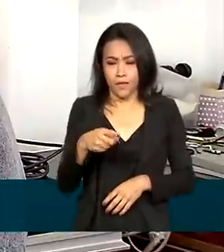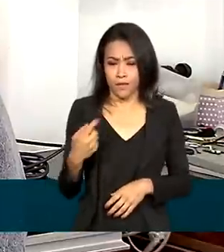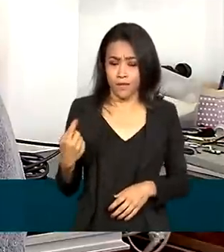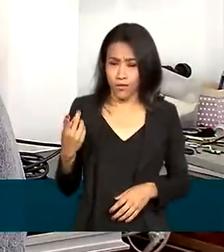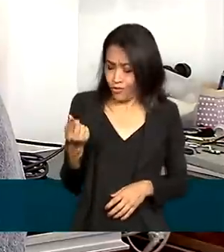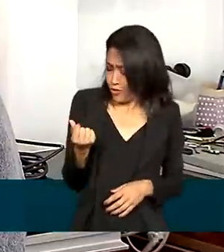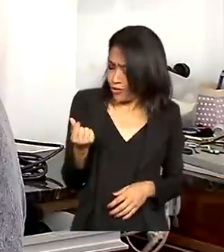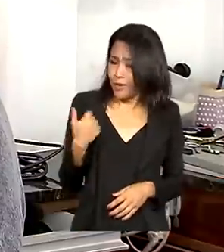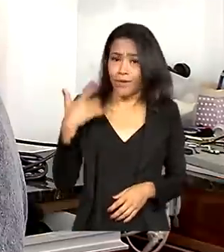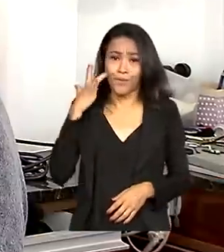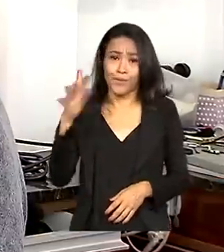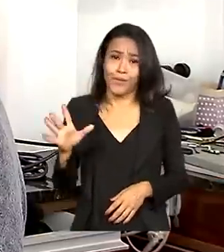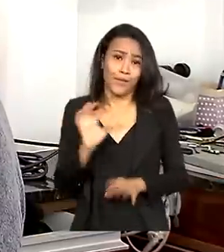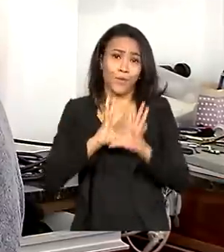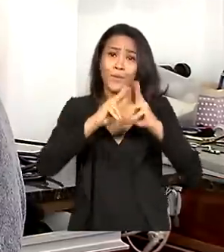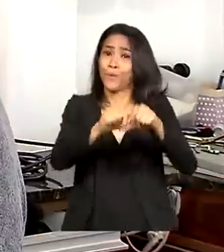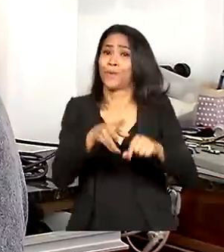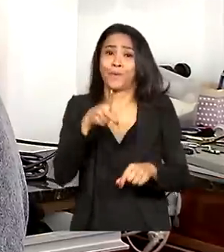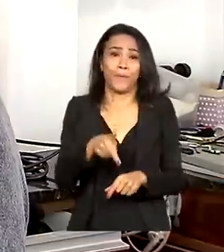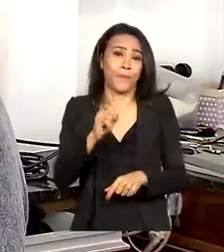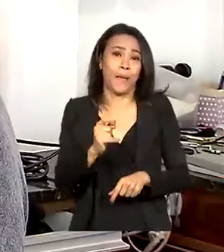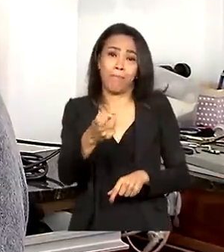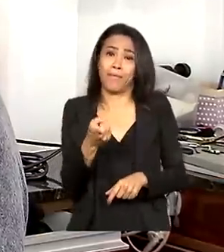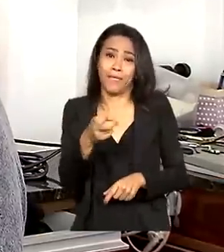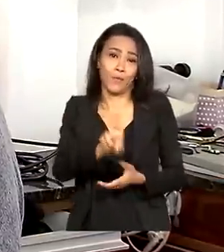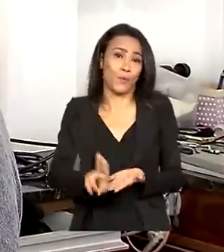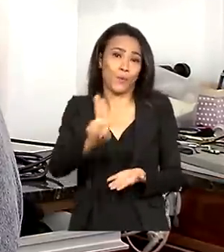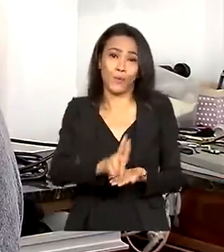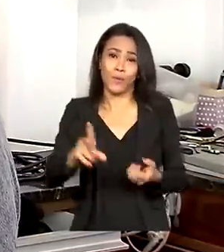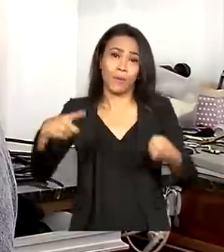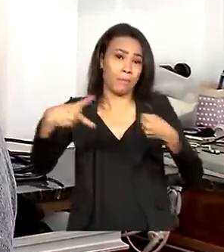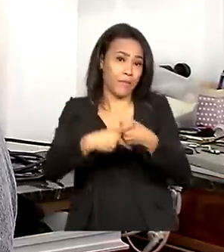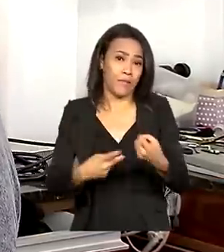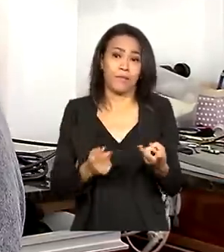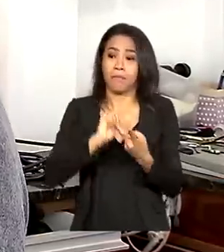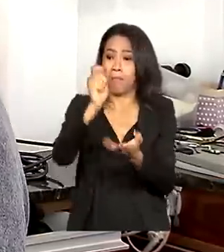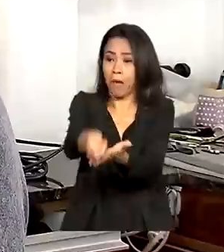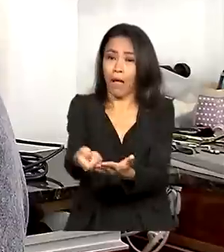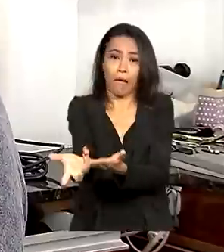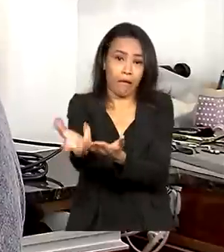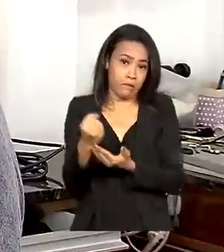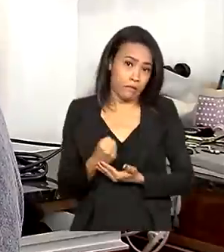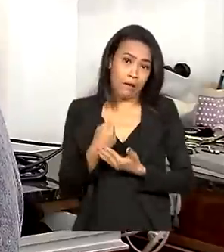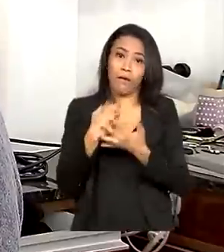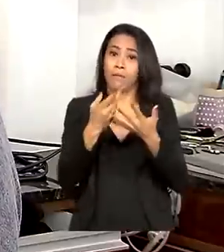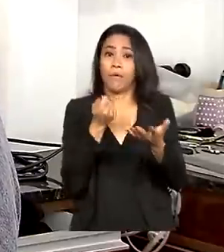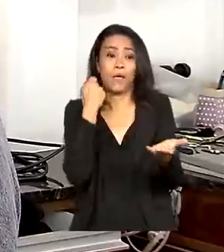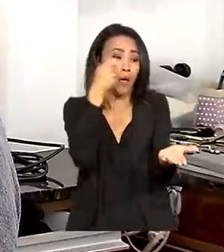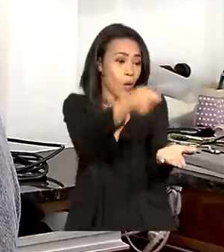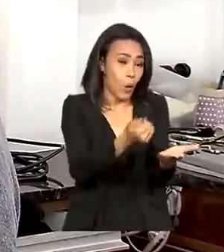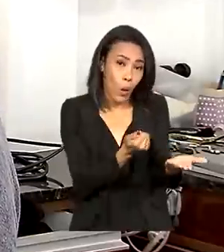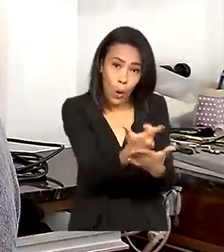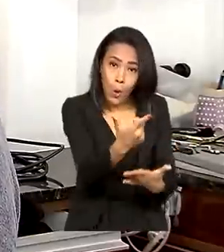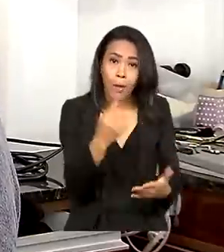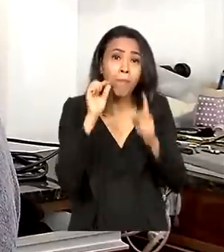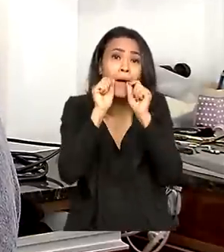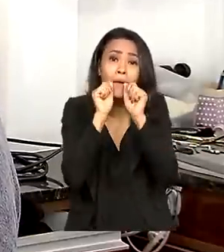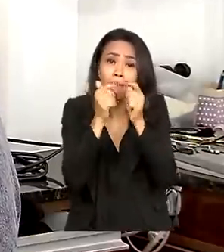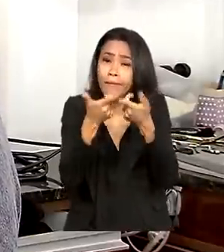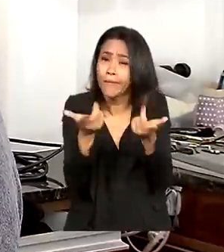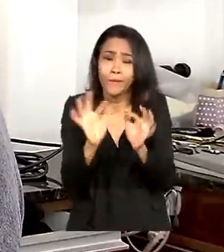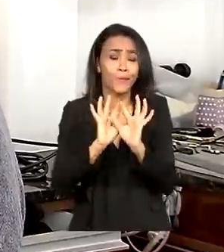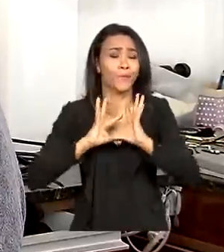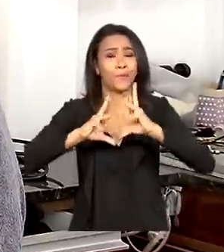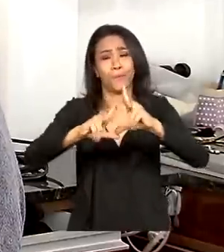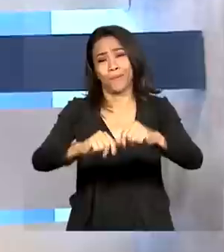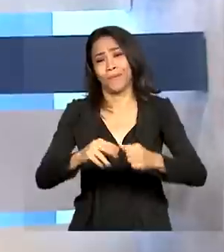agora só é peixe tudo é piques tudo que você faz hoje é pics cliente paga com pique você paga competência compra balinha com pics né então tudo